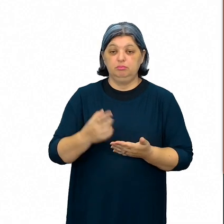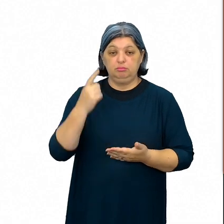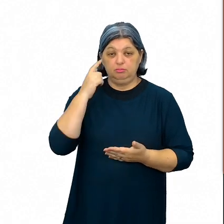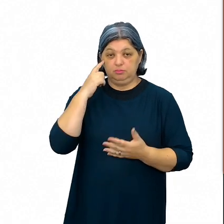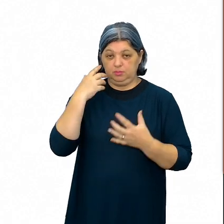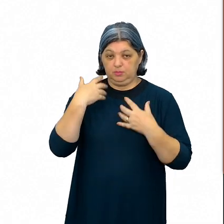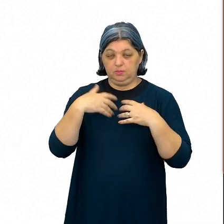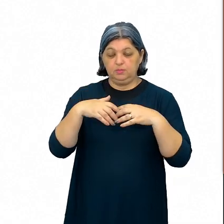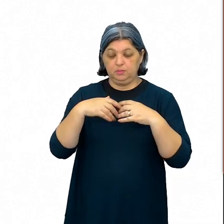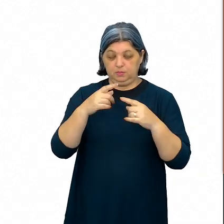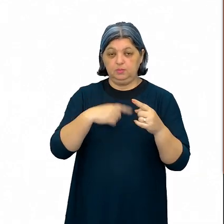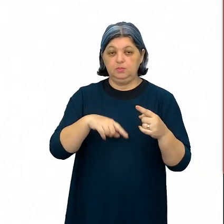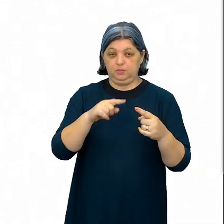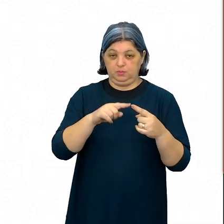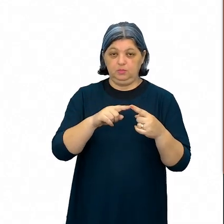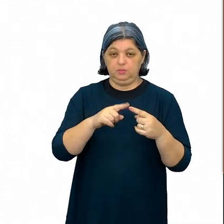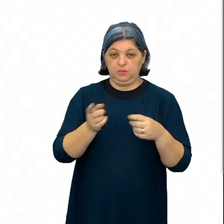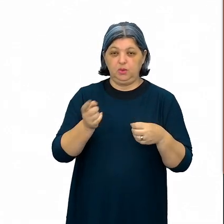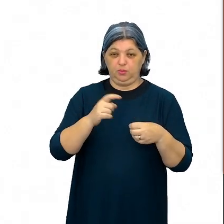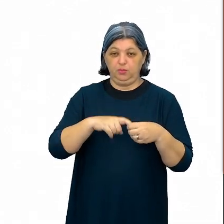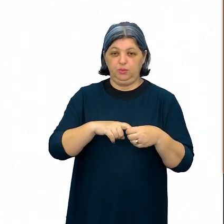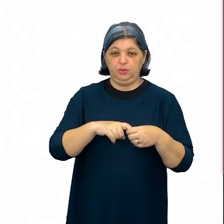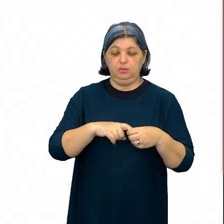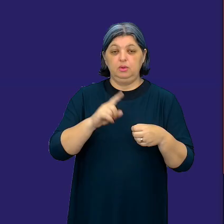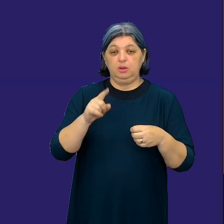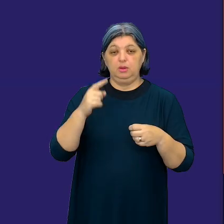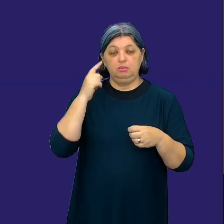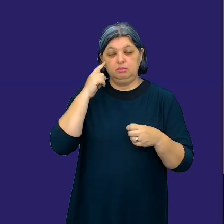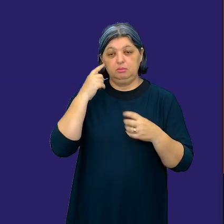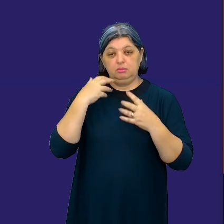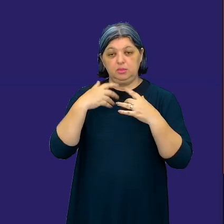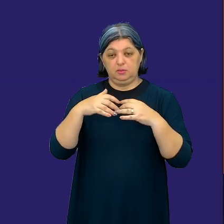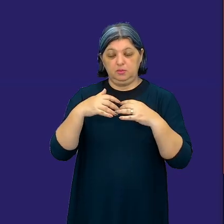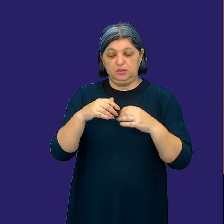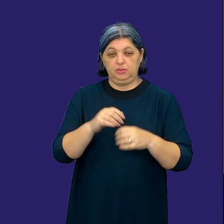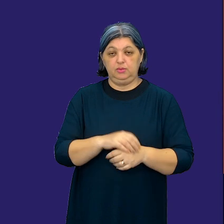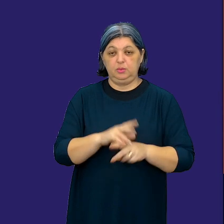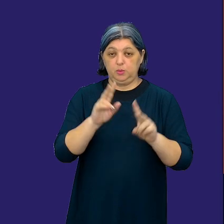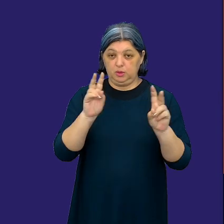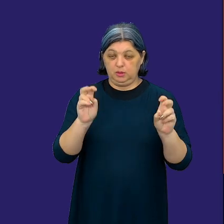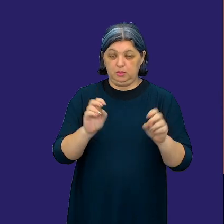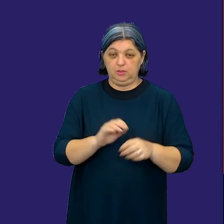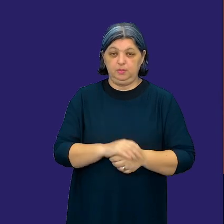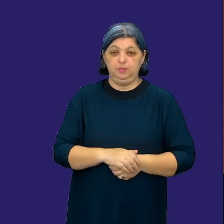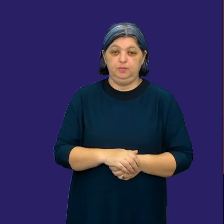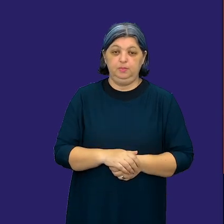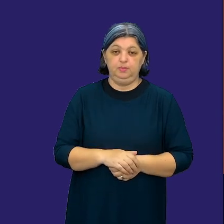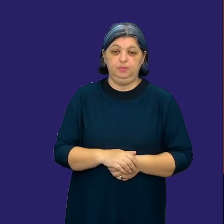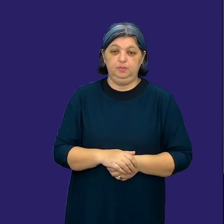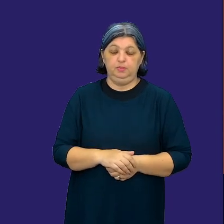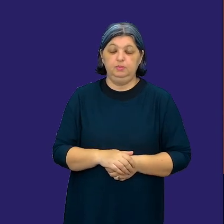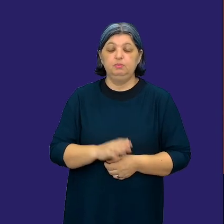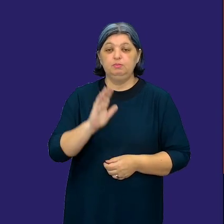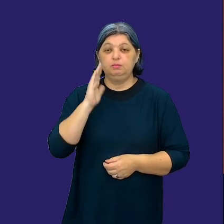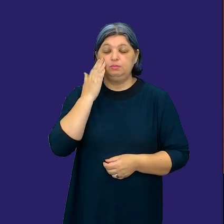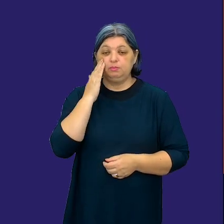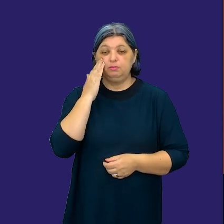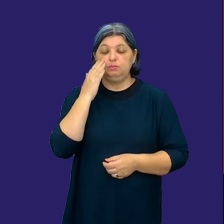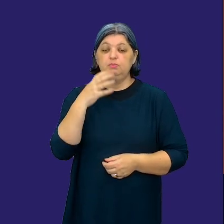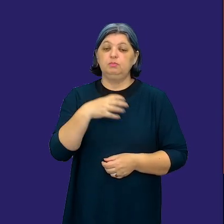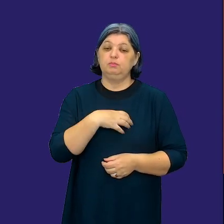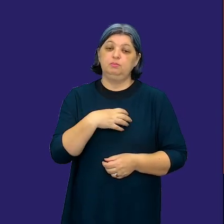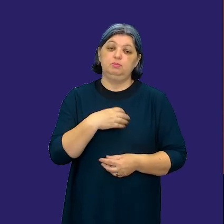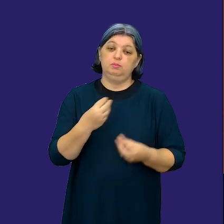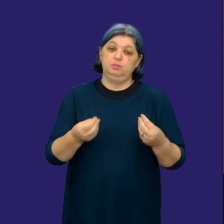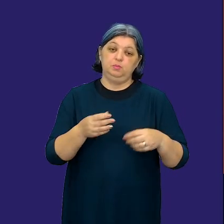que é um dos nossos objetivos até voltando aqui é refletir sobre isso Oi e a gente entende que uma maneira da gente